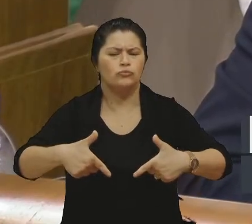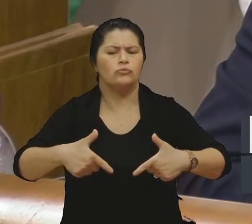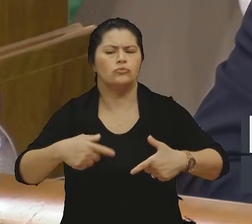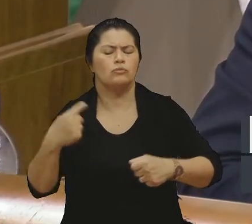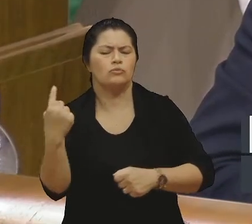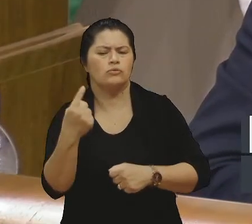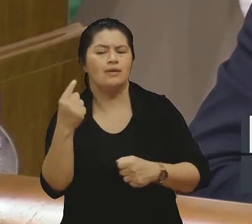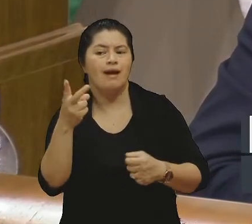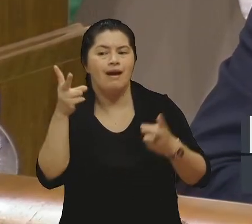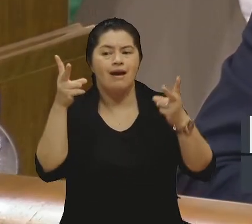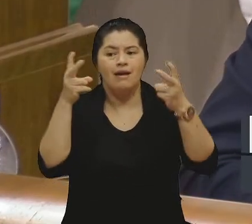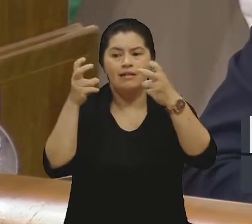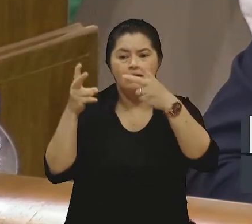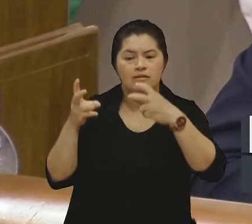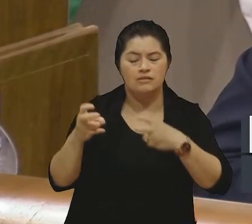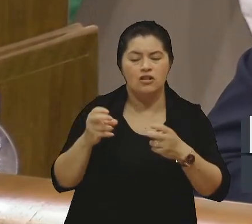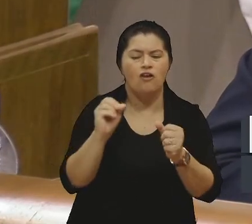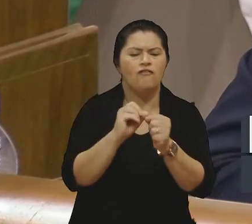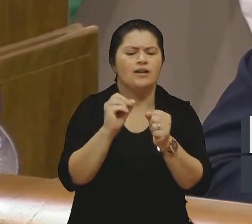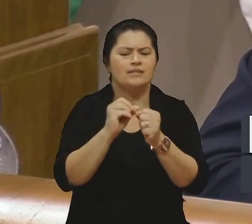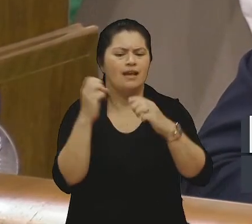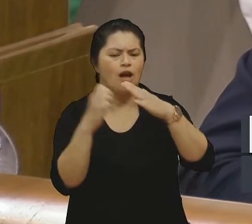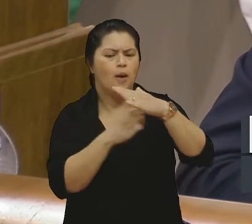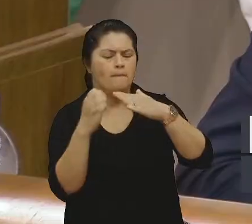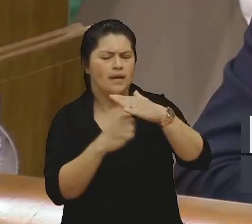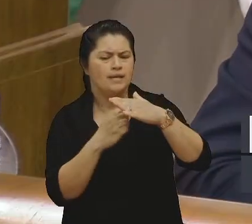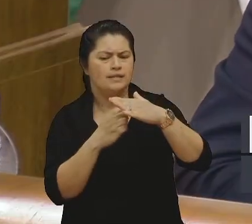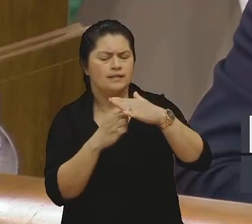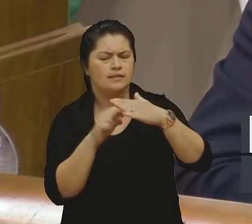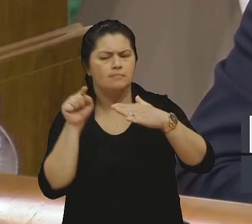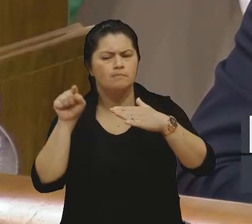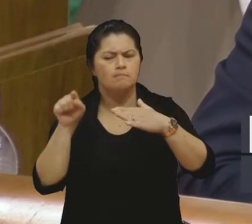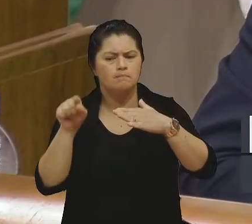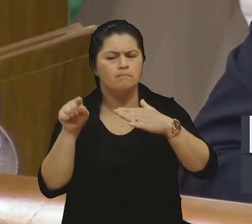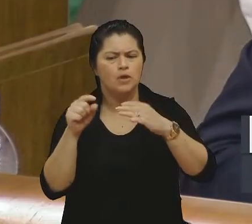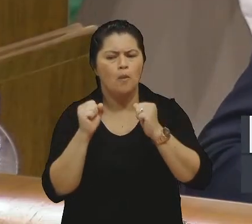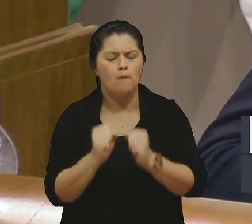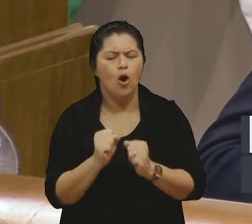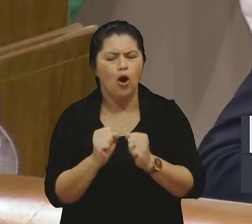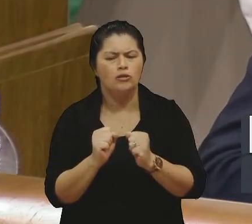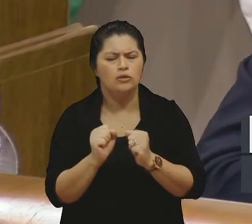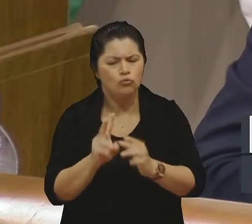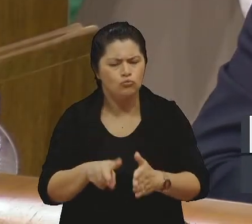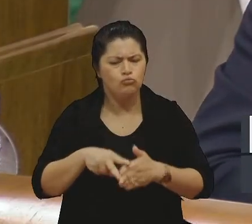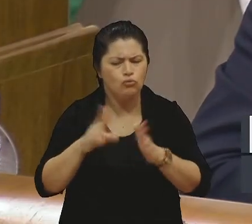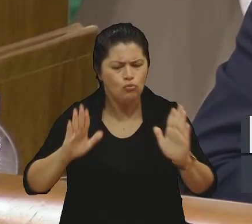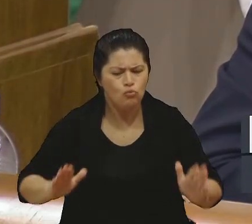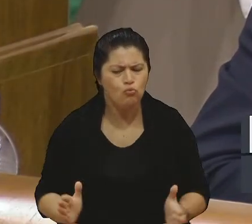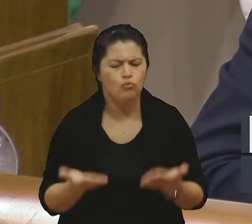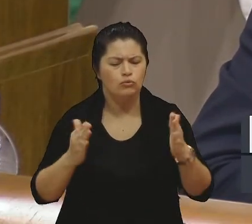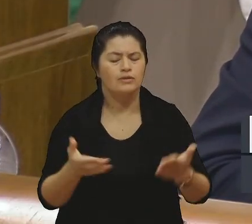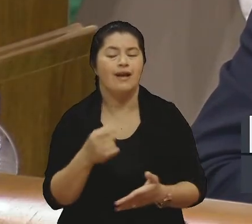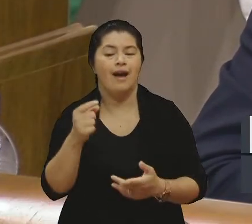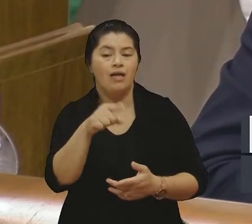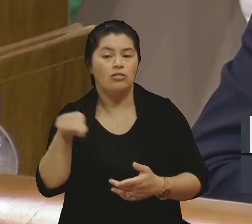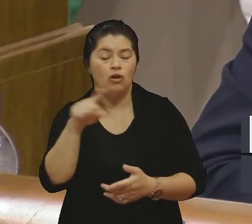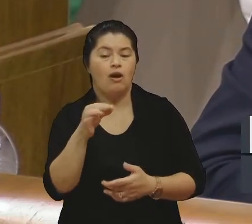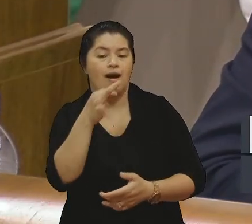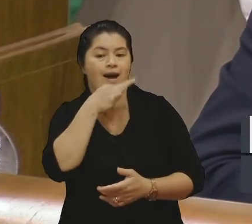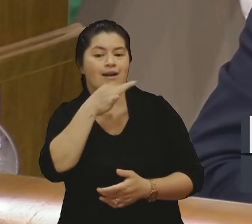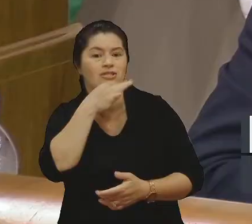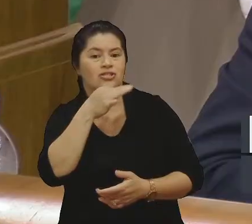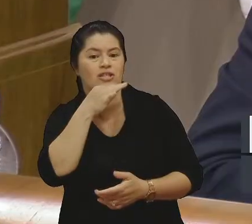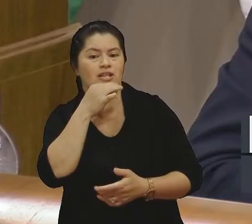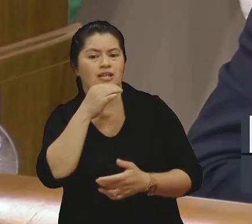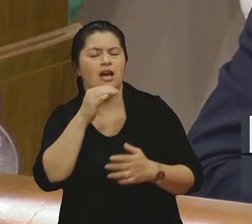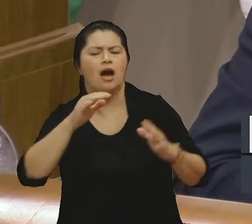tiverem, de fazer com que as empresas deles possam ter êxito. E aí a nossa Caxias do Sul vai ter o êxito